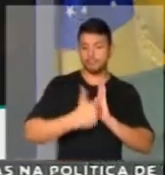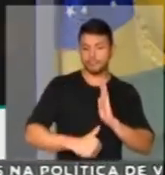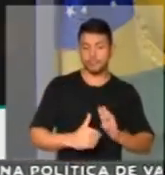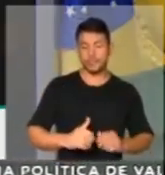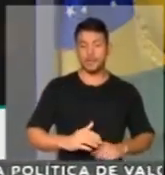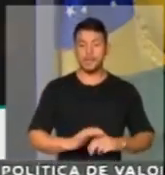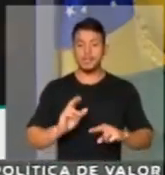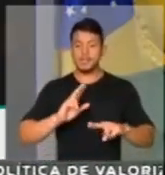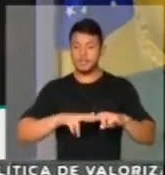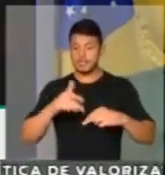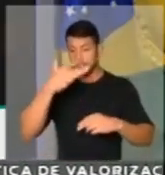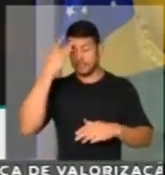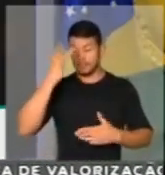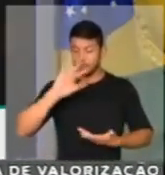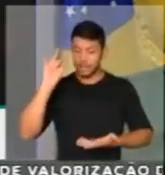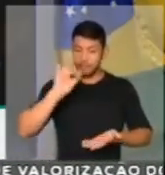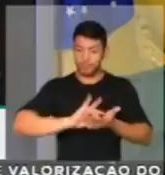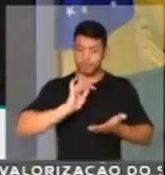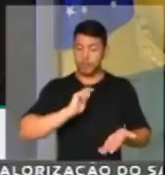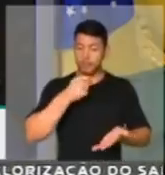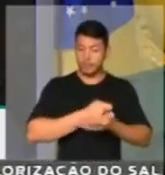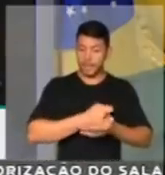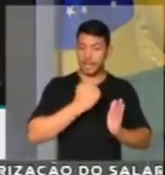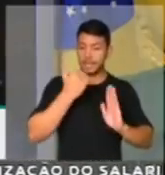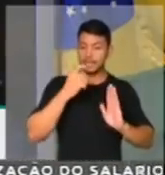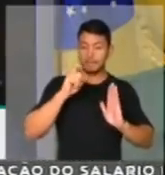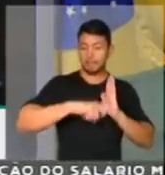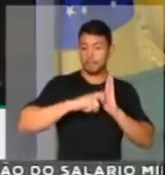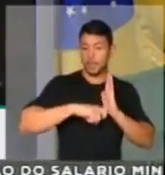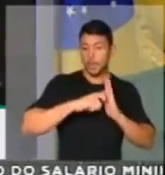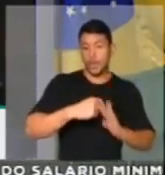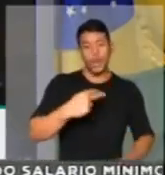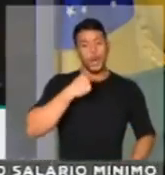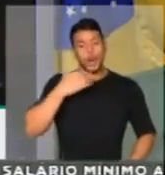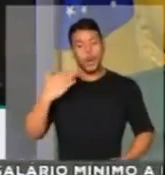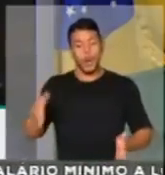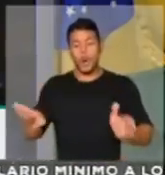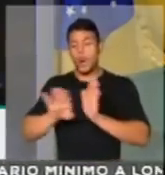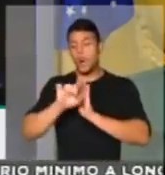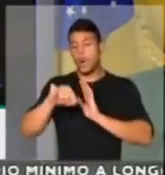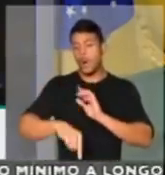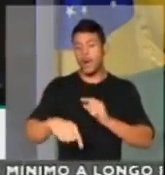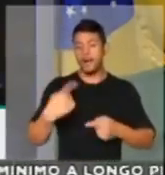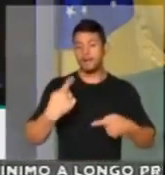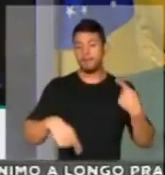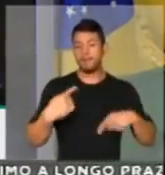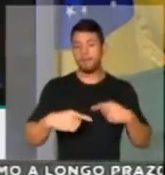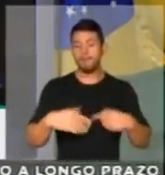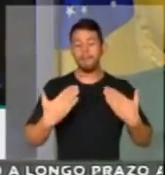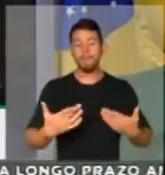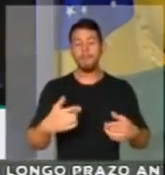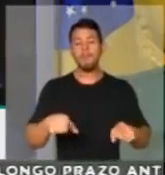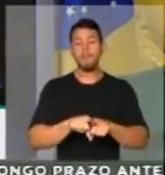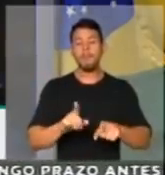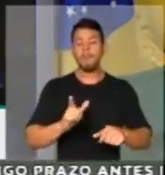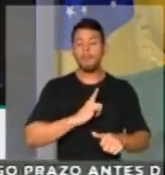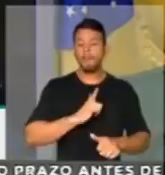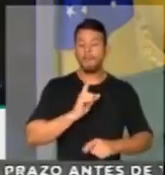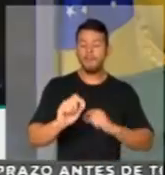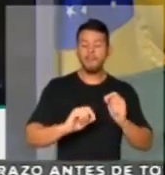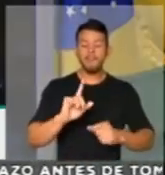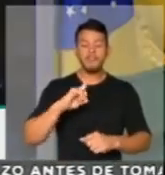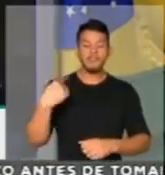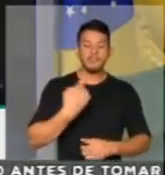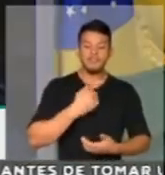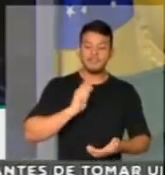para defender os seus próprios interesses. Além de tudo, além de uma conta de R$ 3.4 bilhões que a gente vai estar passando